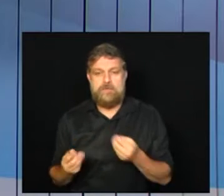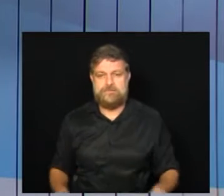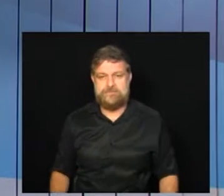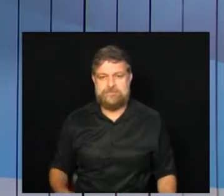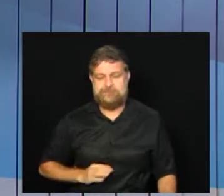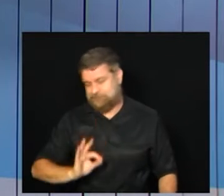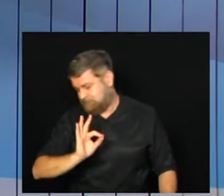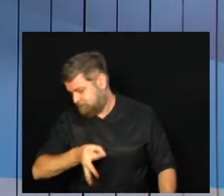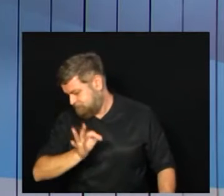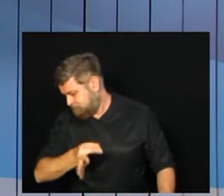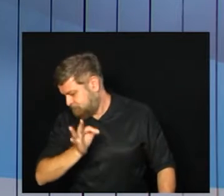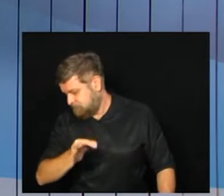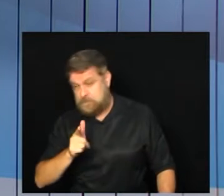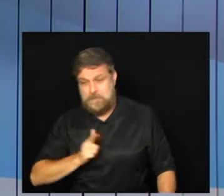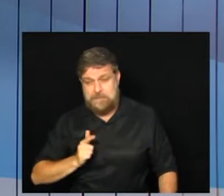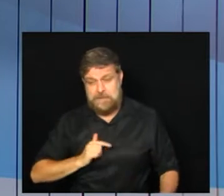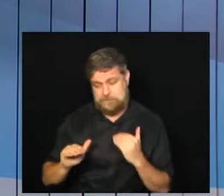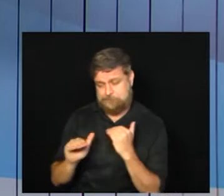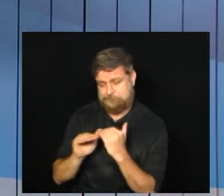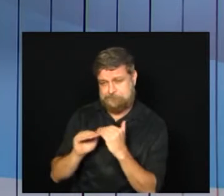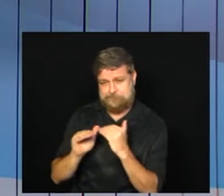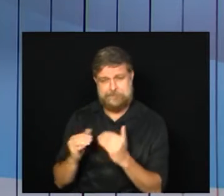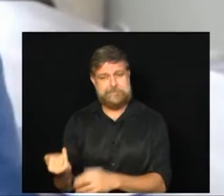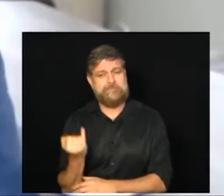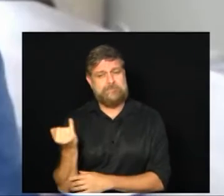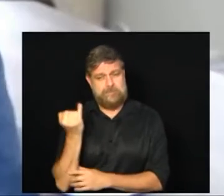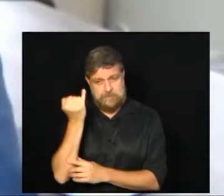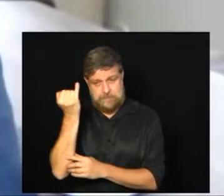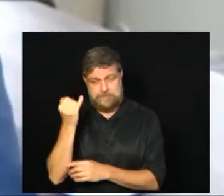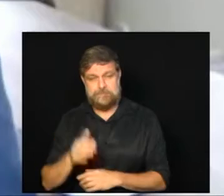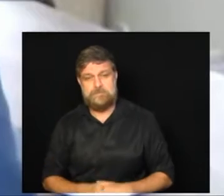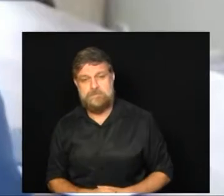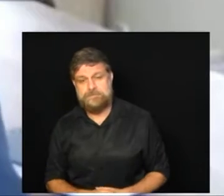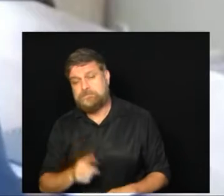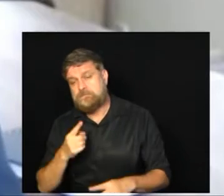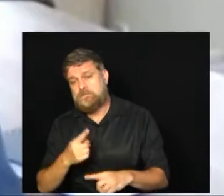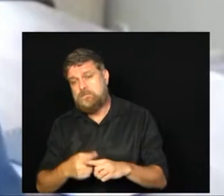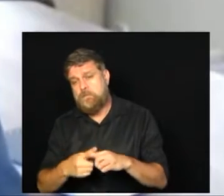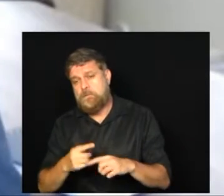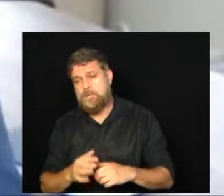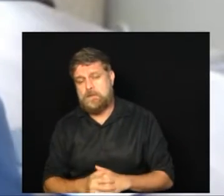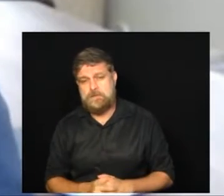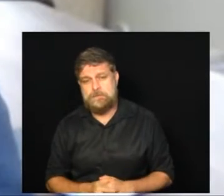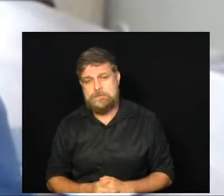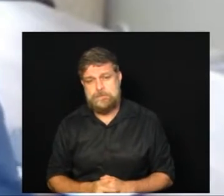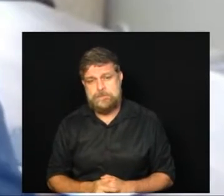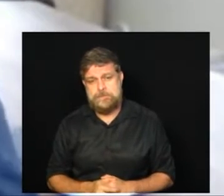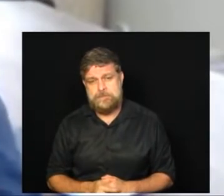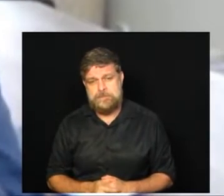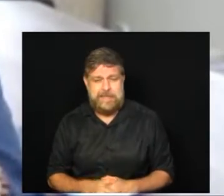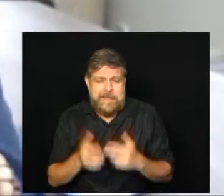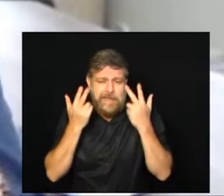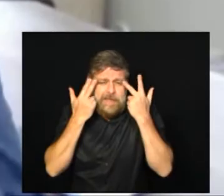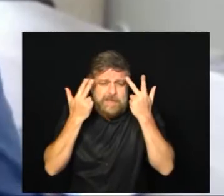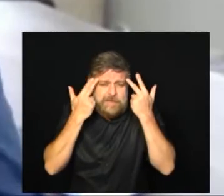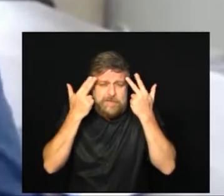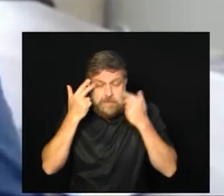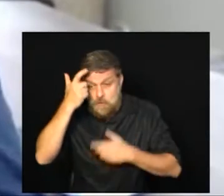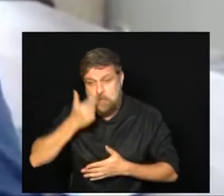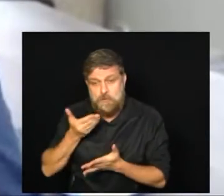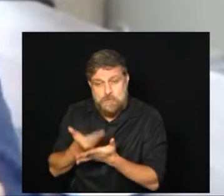Exato, esse é um ponto de equilíbrio muito importante, né? Muito importante. Por quê? É natural, né? Eu estudo